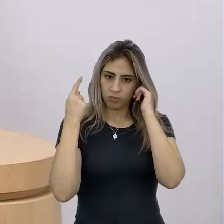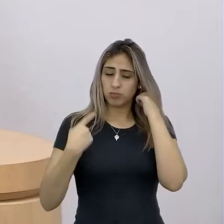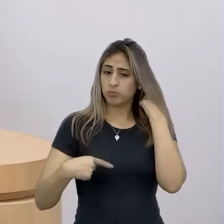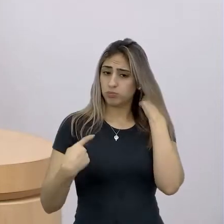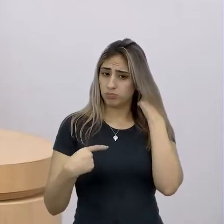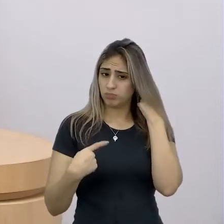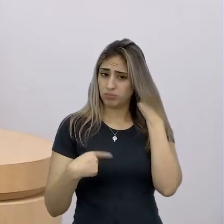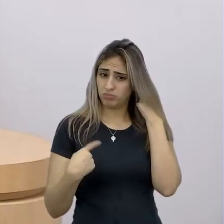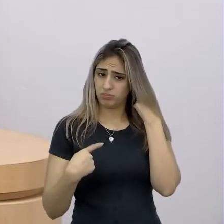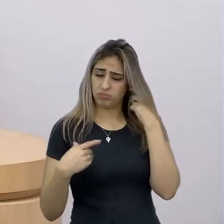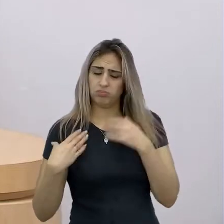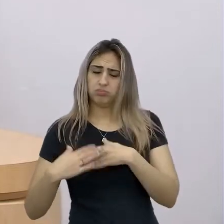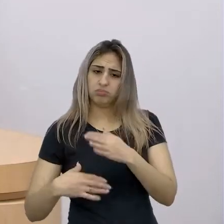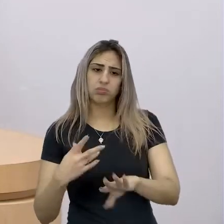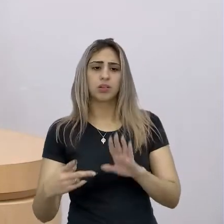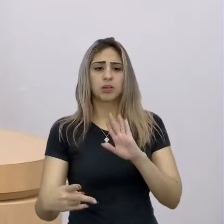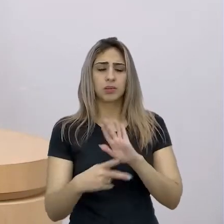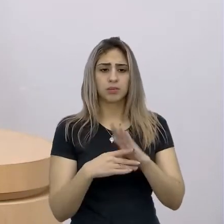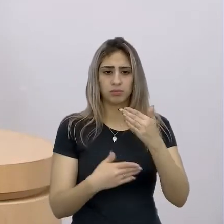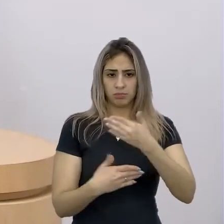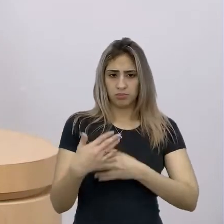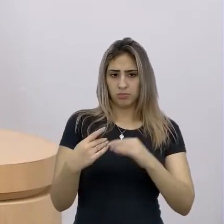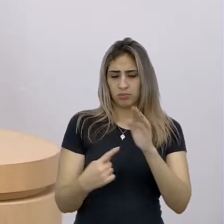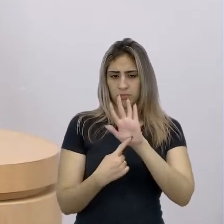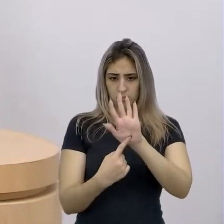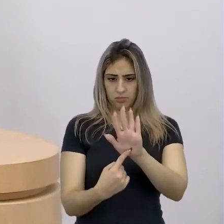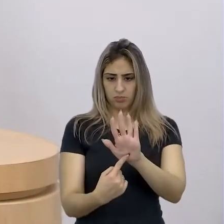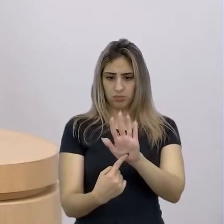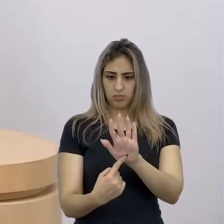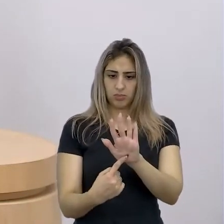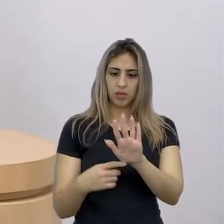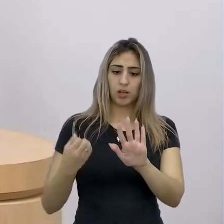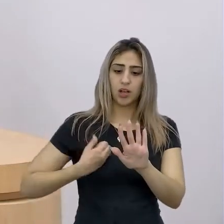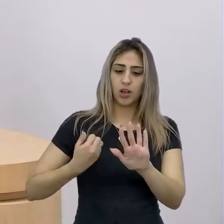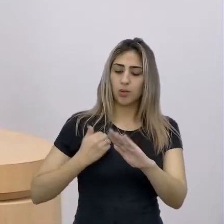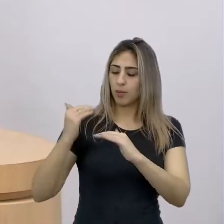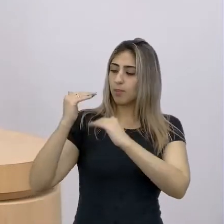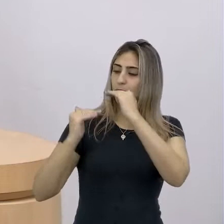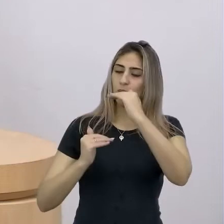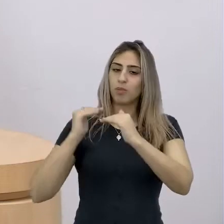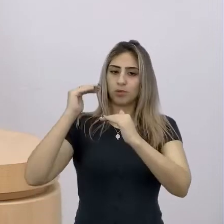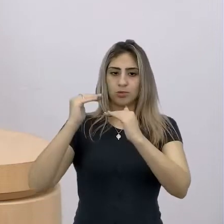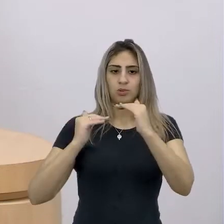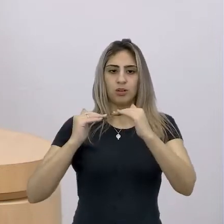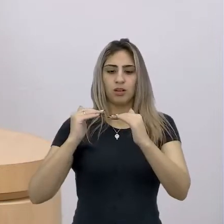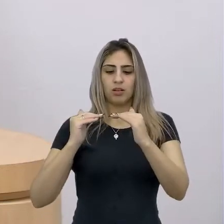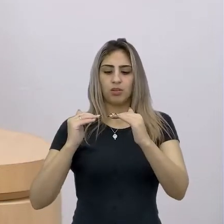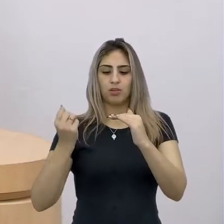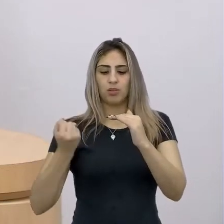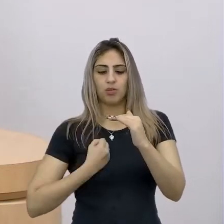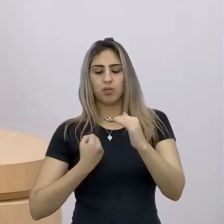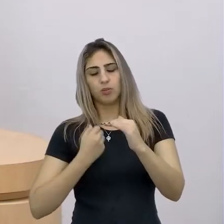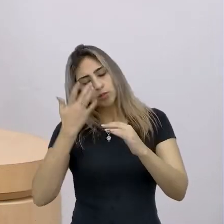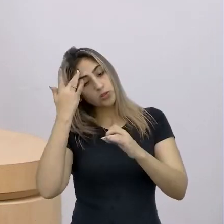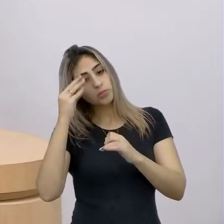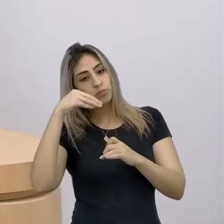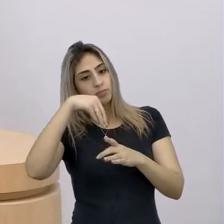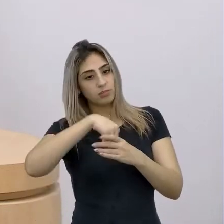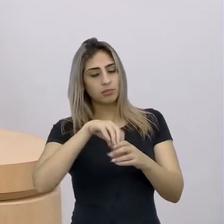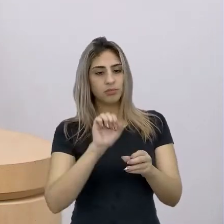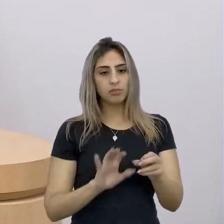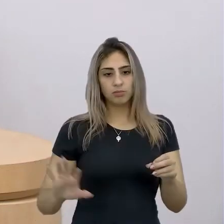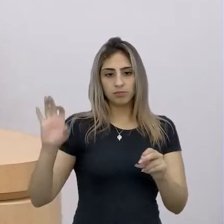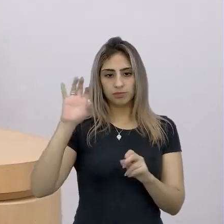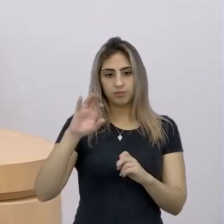porque como o próprio slide mostrou, é um número proporcional ao número de habitantes de cada